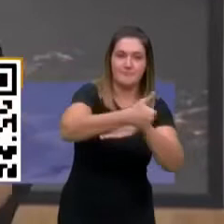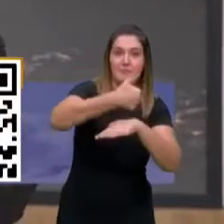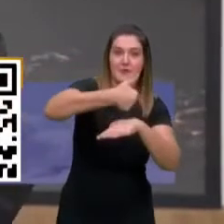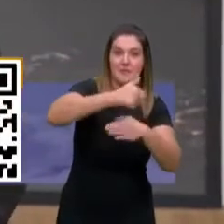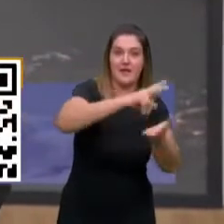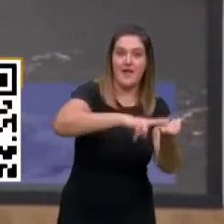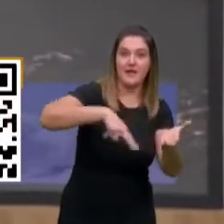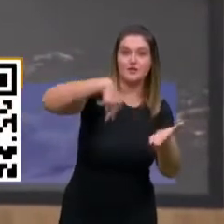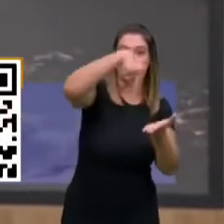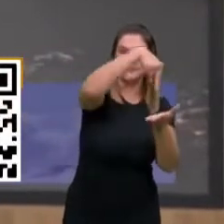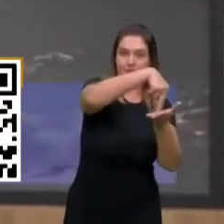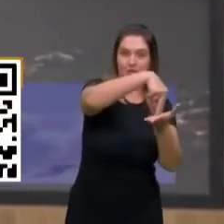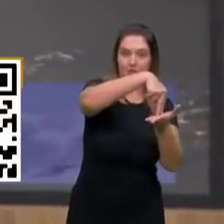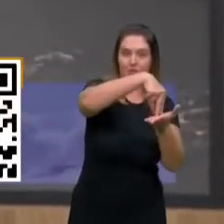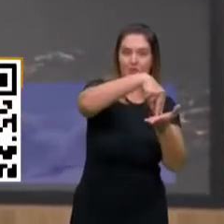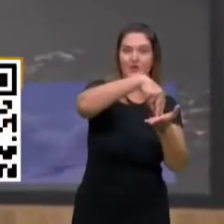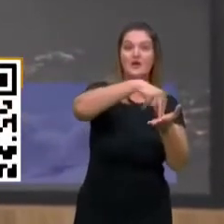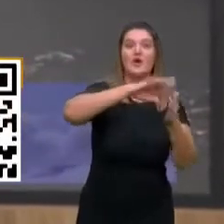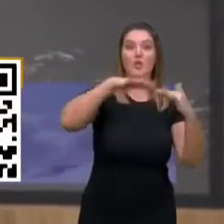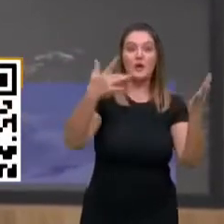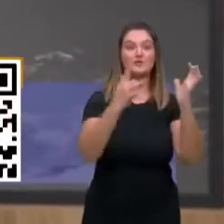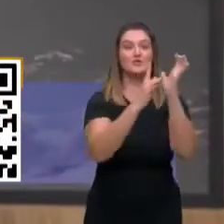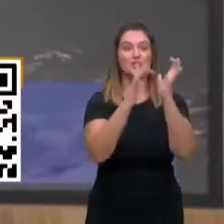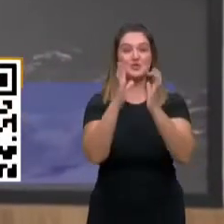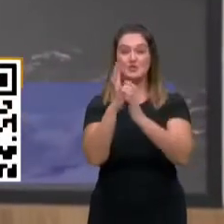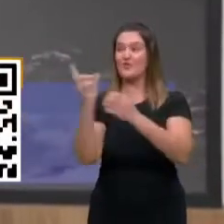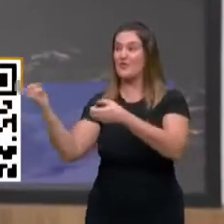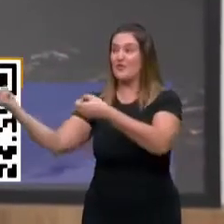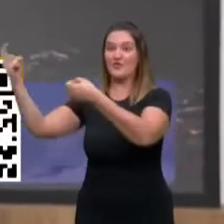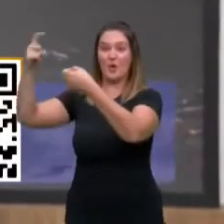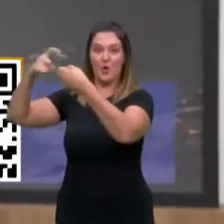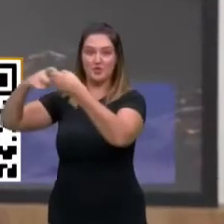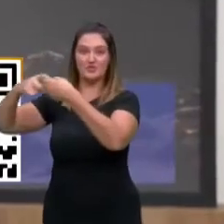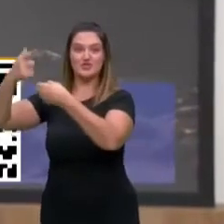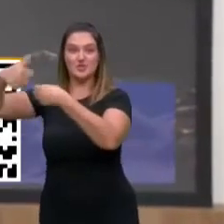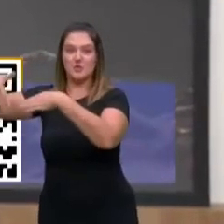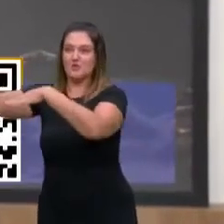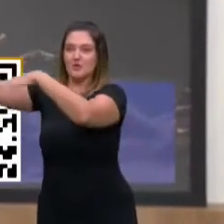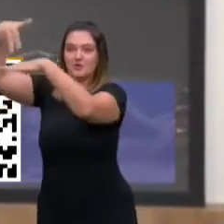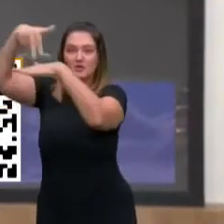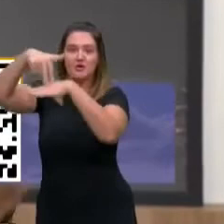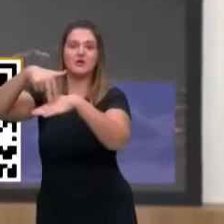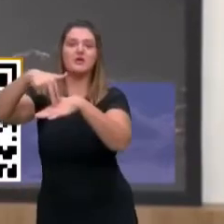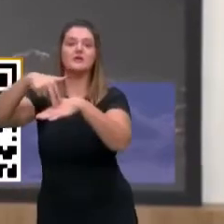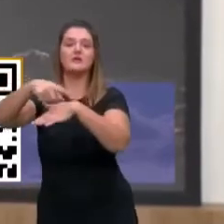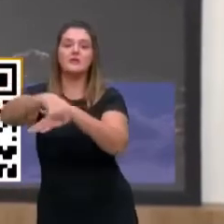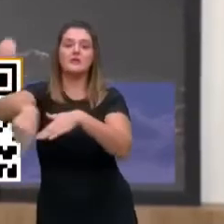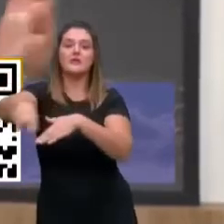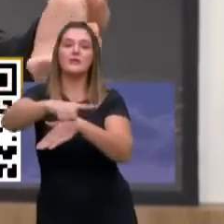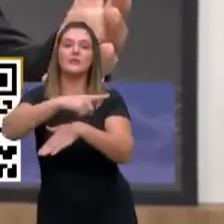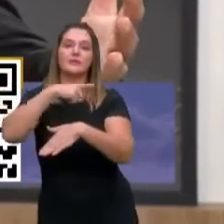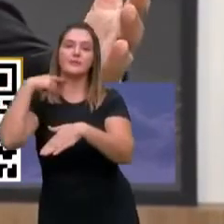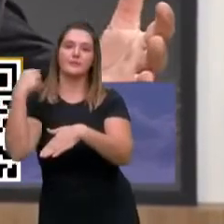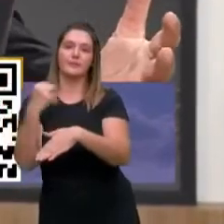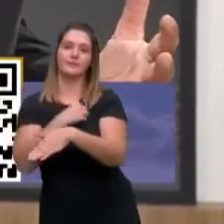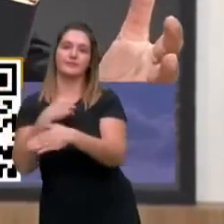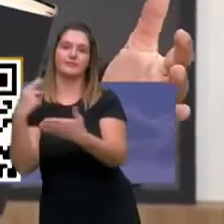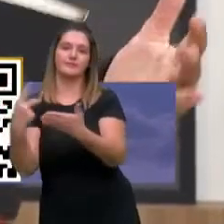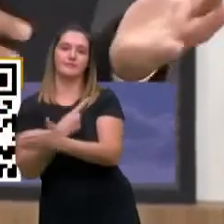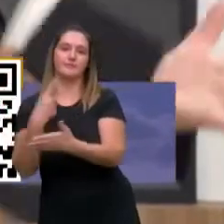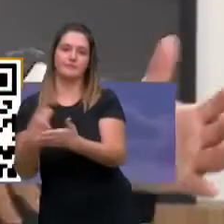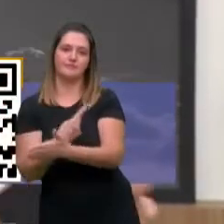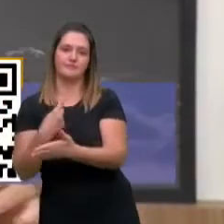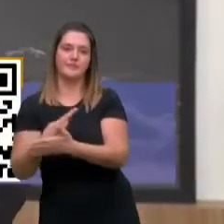1000 anos, serão condenados e queimados com fogo e enxofre para sempre. Por isso o texto fala, bem-aventurado e